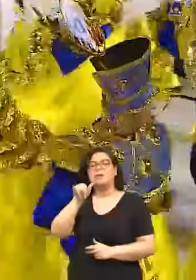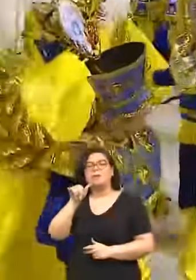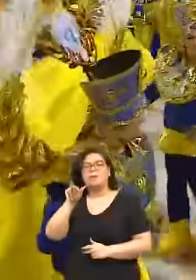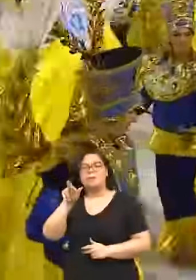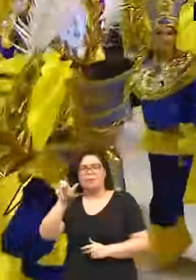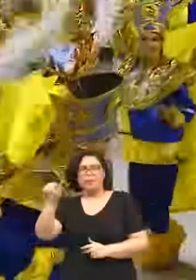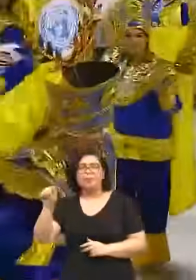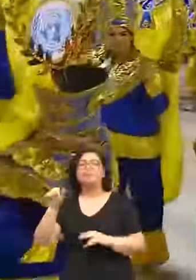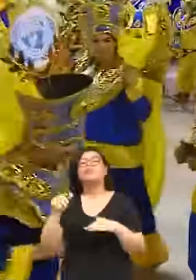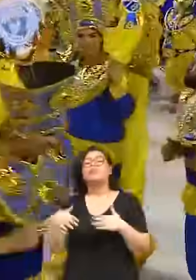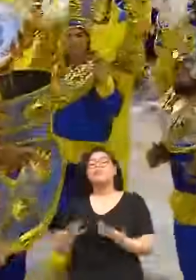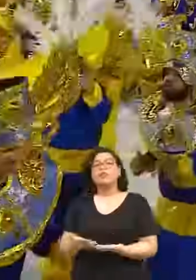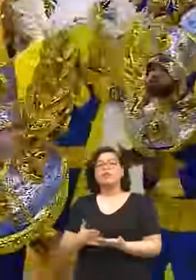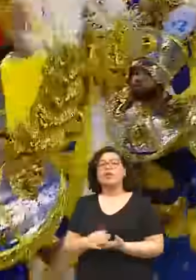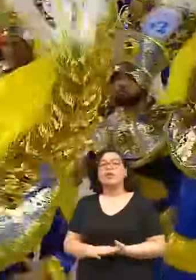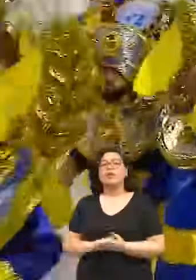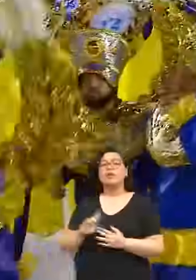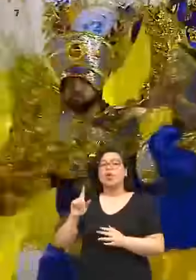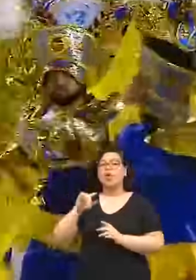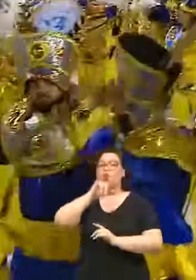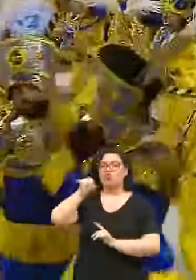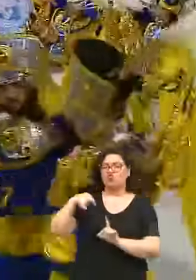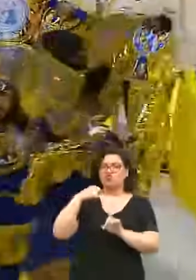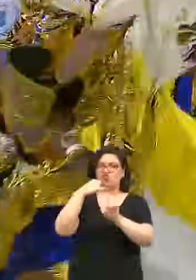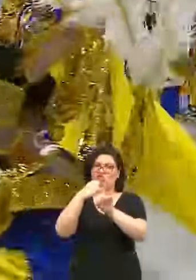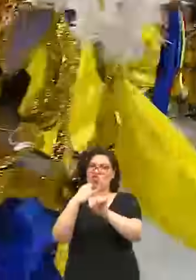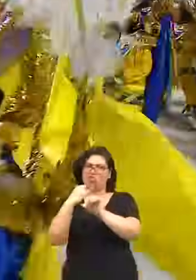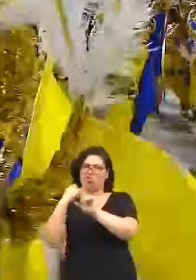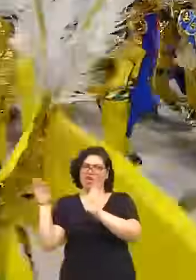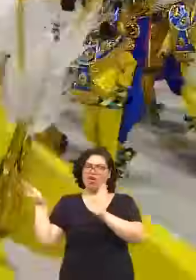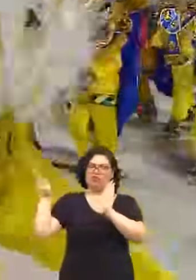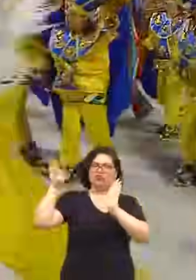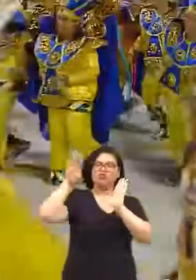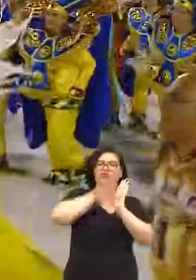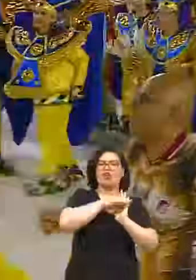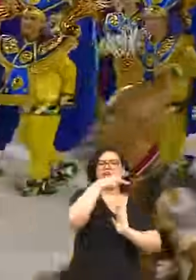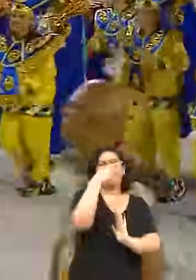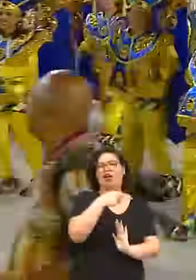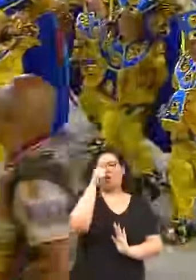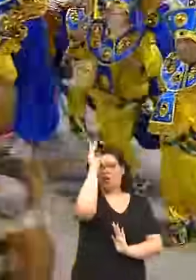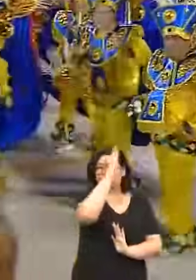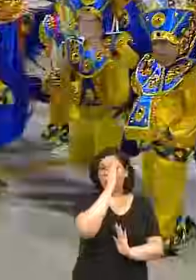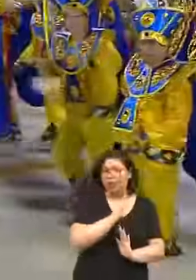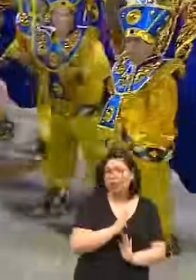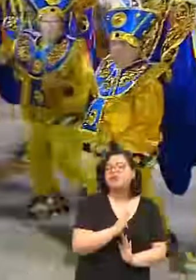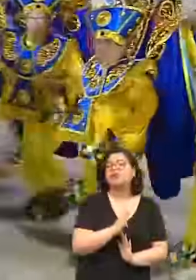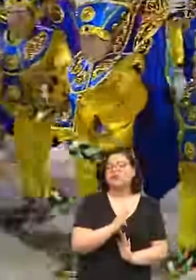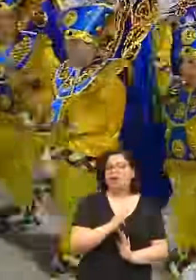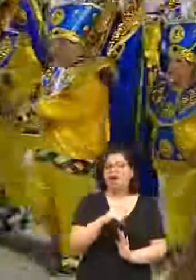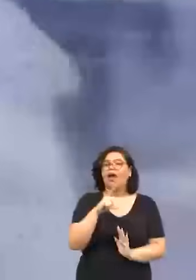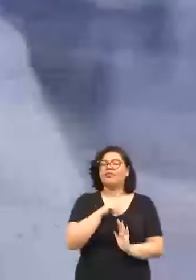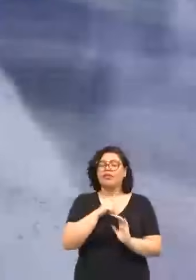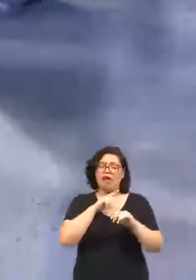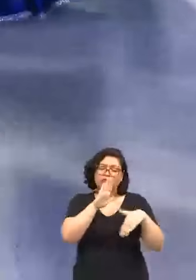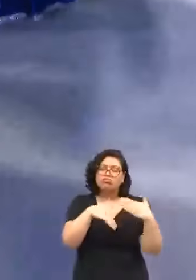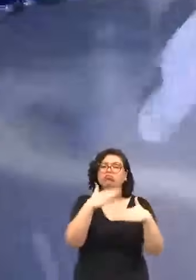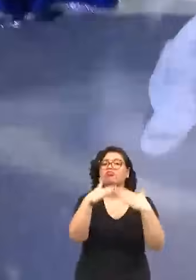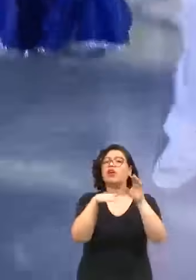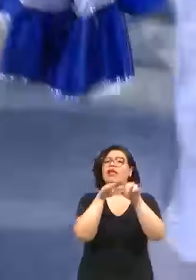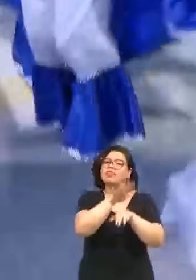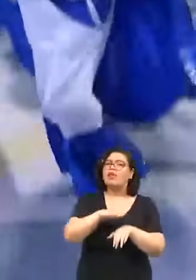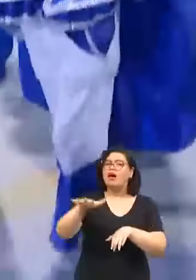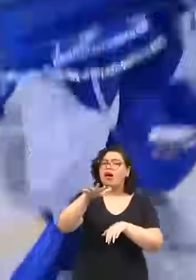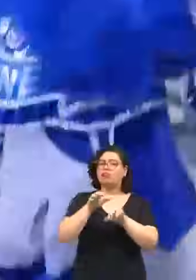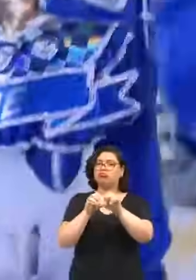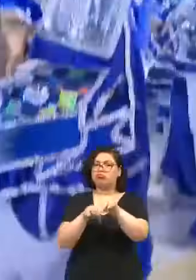da chegada dos jesuítas ao Brasil. Então, tivemos aí evoluções na área da educação, na área da sabedoria,